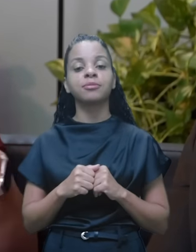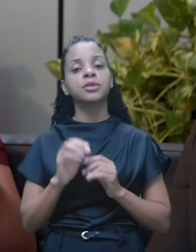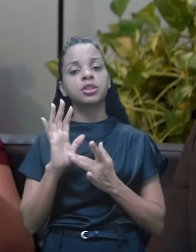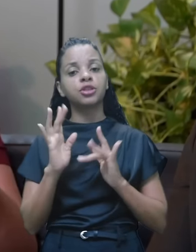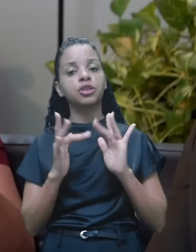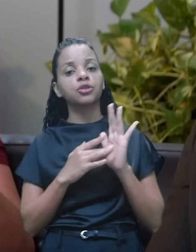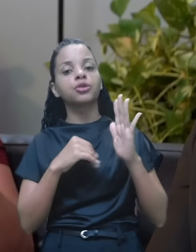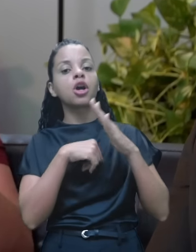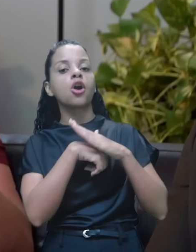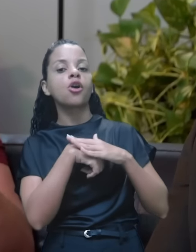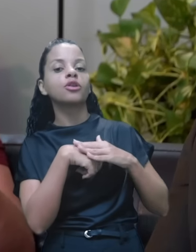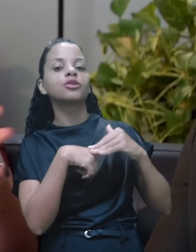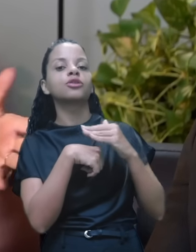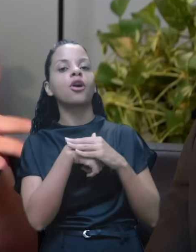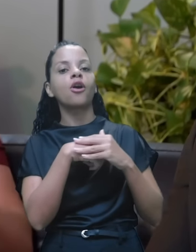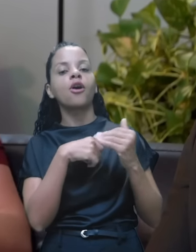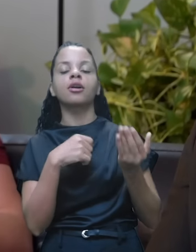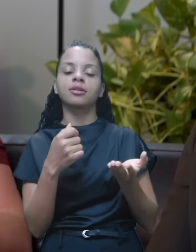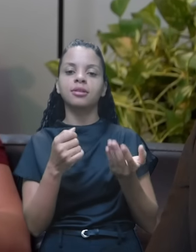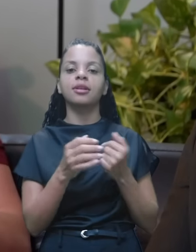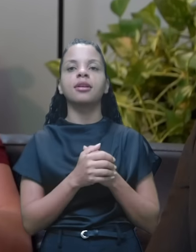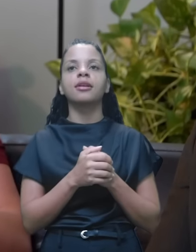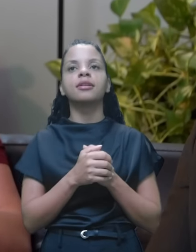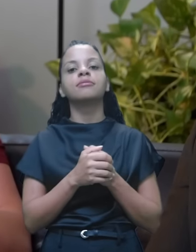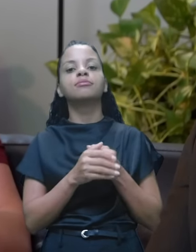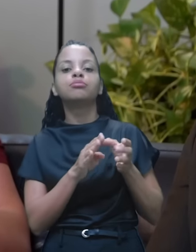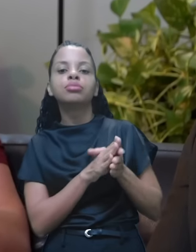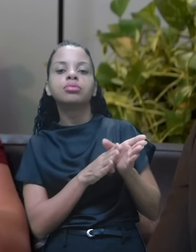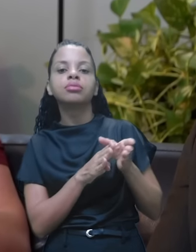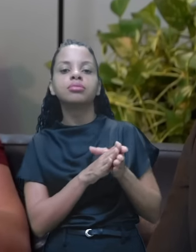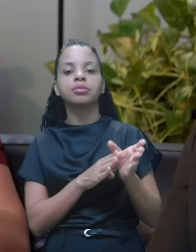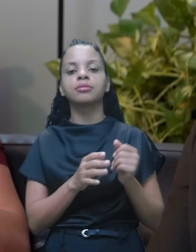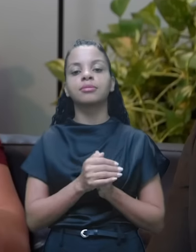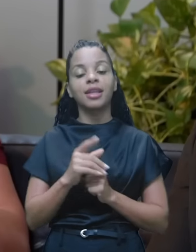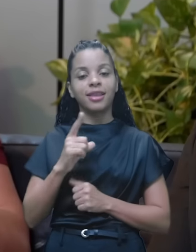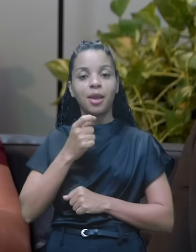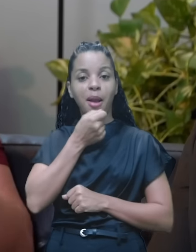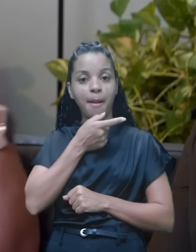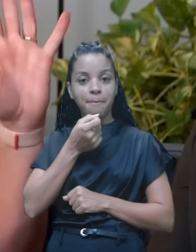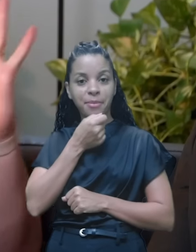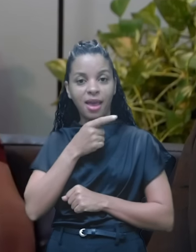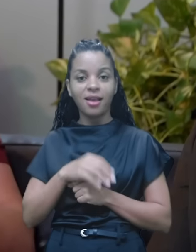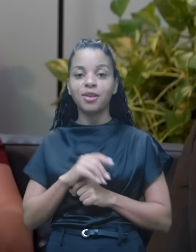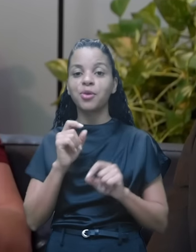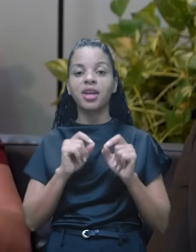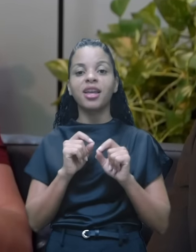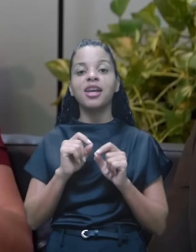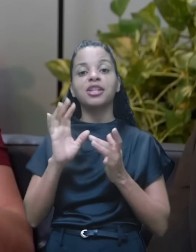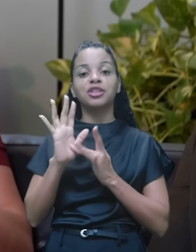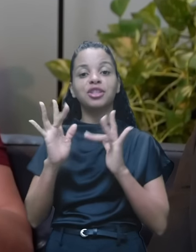a consola e tem a piada, né, que diz que Jesus teve que aparecer primeiro para uma mulher para que a